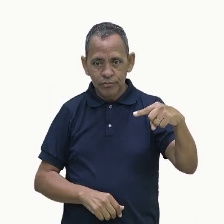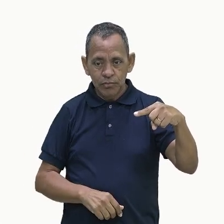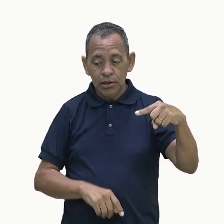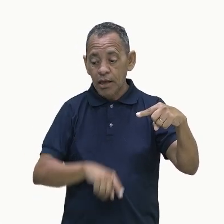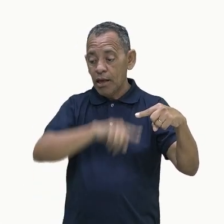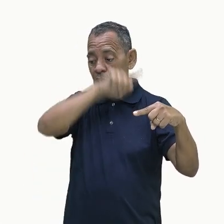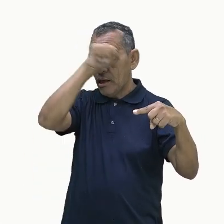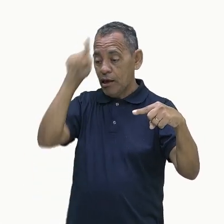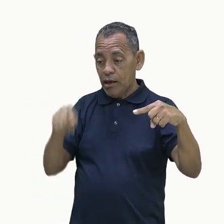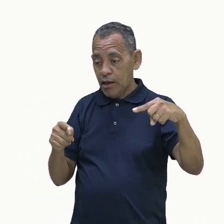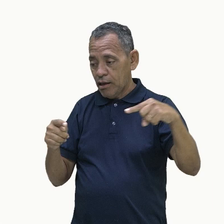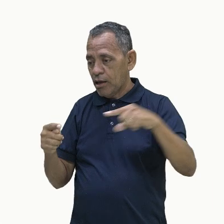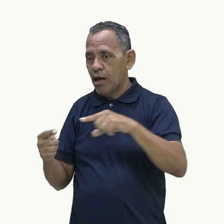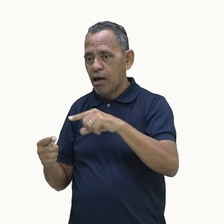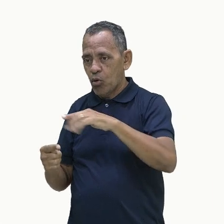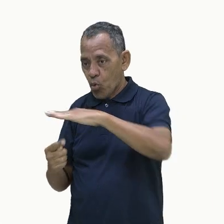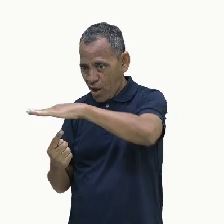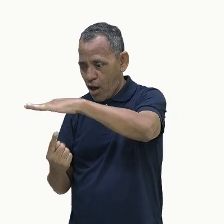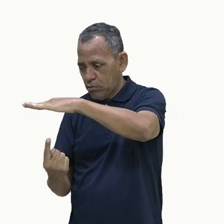E a área 2